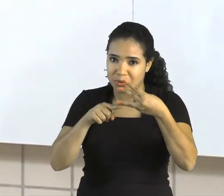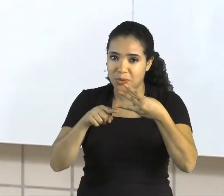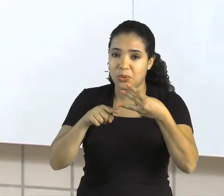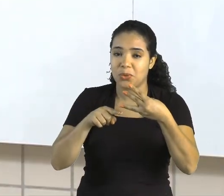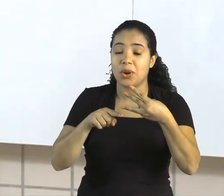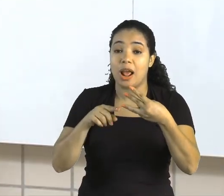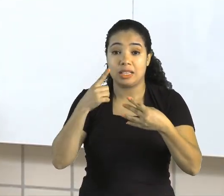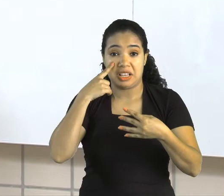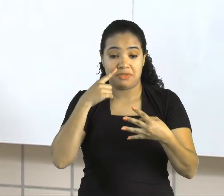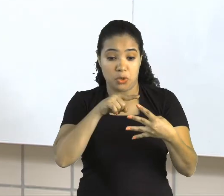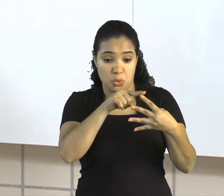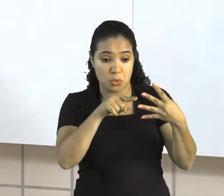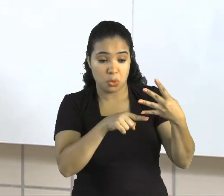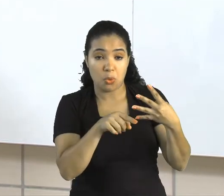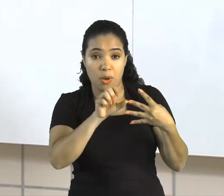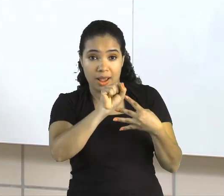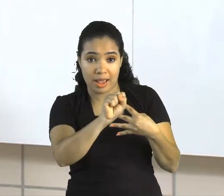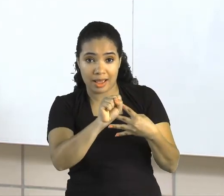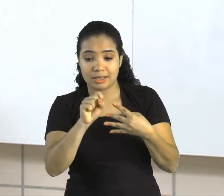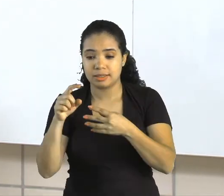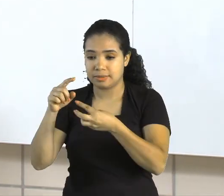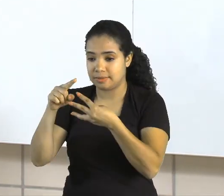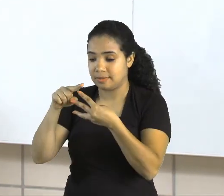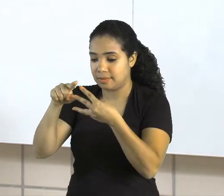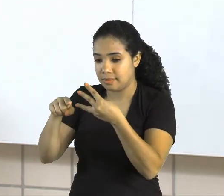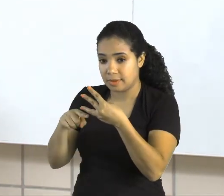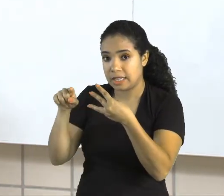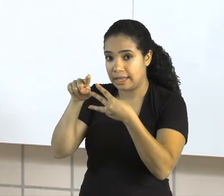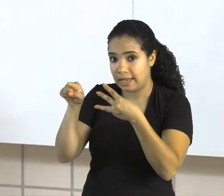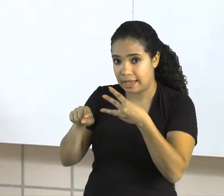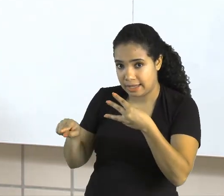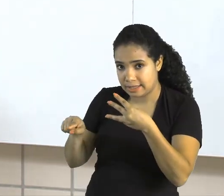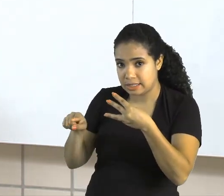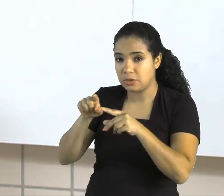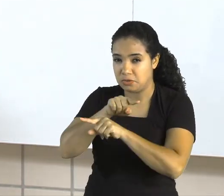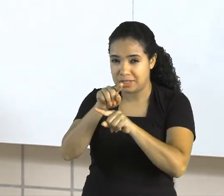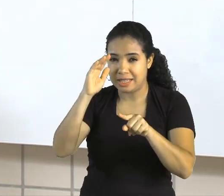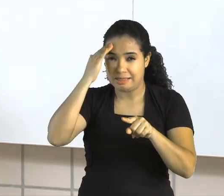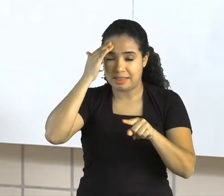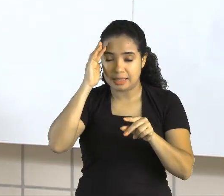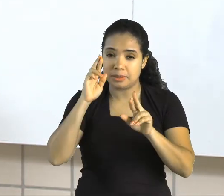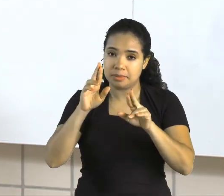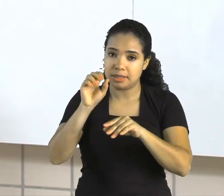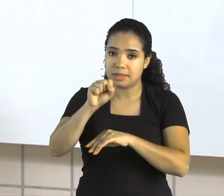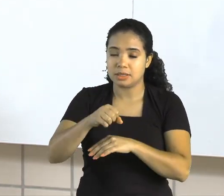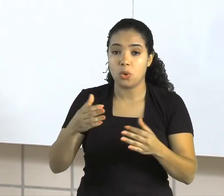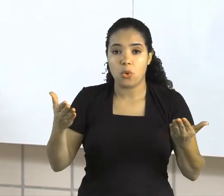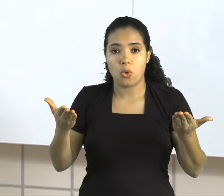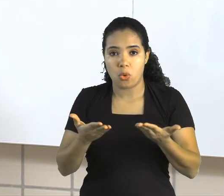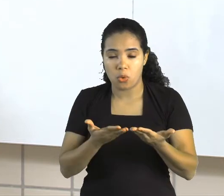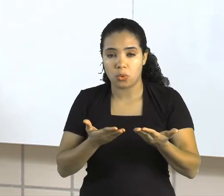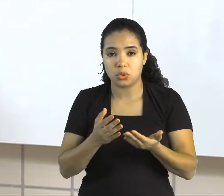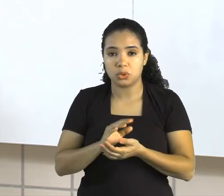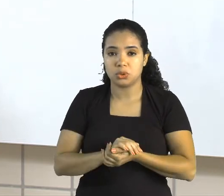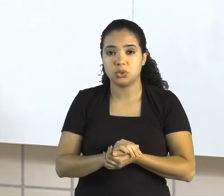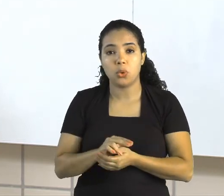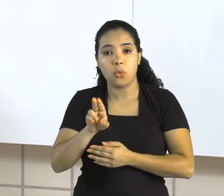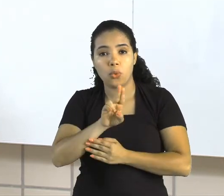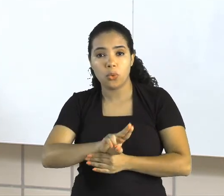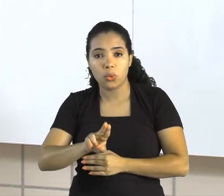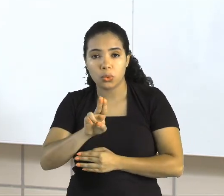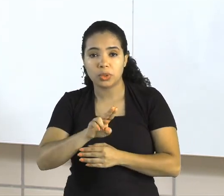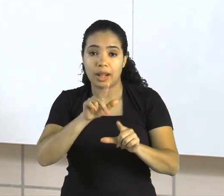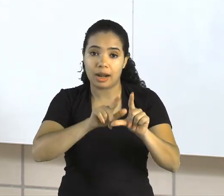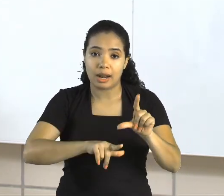Conseguiram entender? Compreenderam? Espero que sim. Então, hoje nós trabalhamos sobre o uso